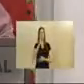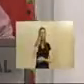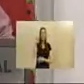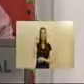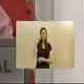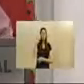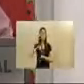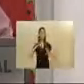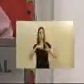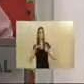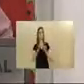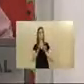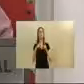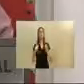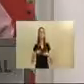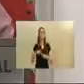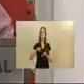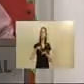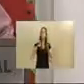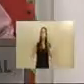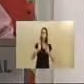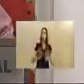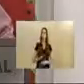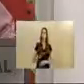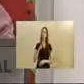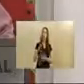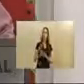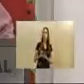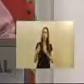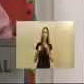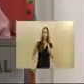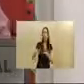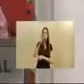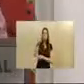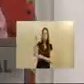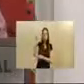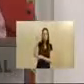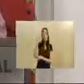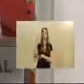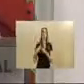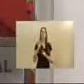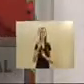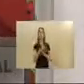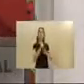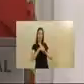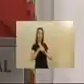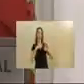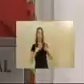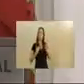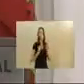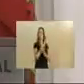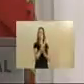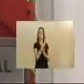feliz por essa atitude da furb para consagrar de vez a lei que vossas excelências a provar que criou